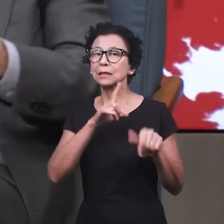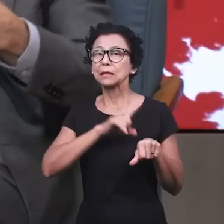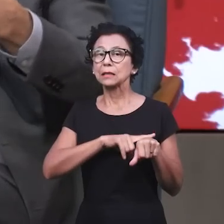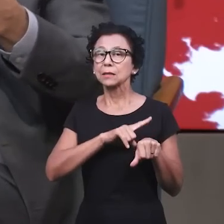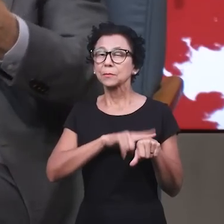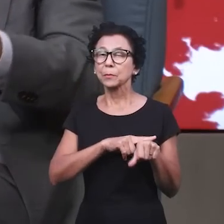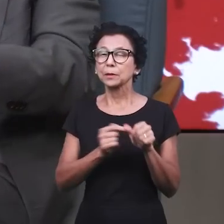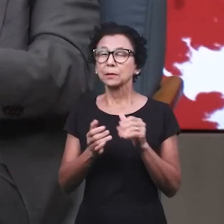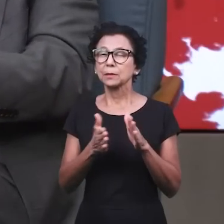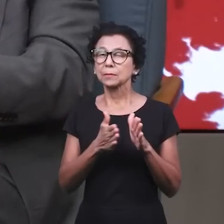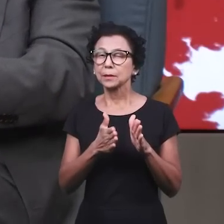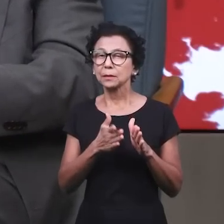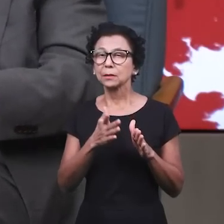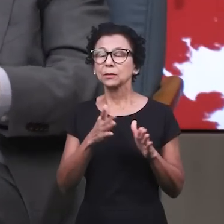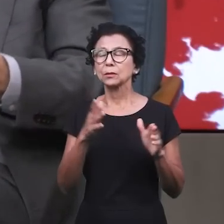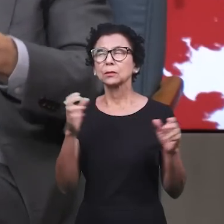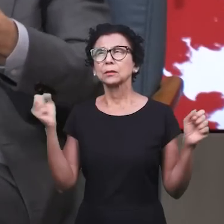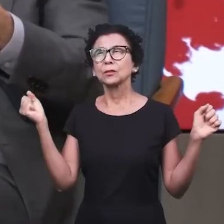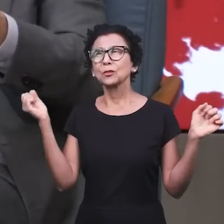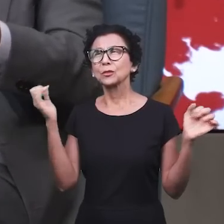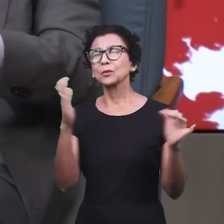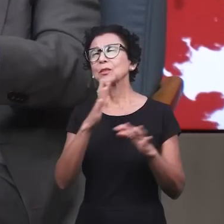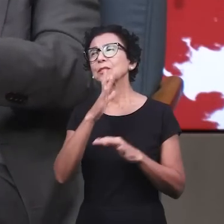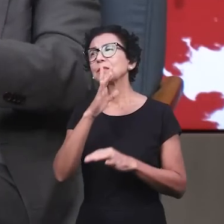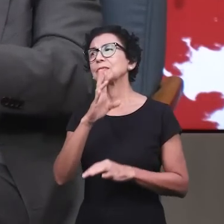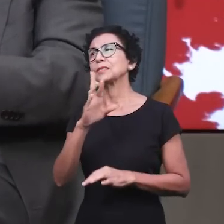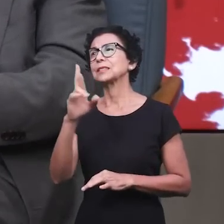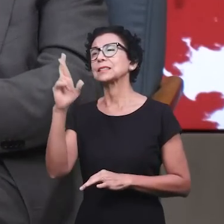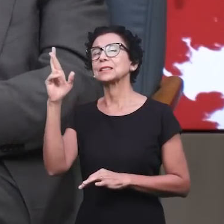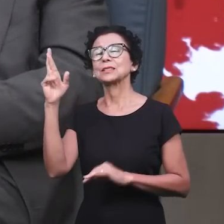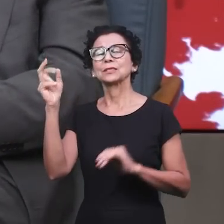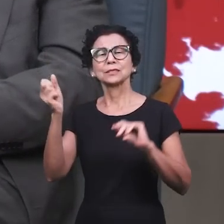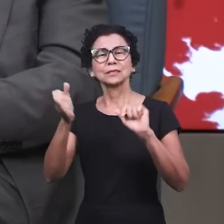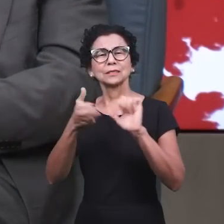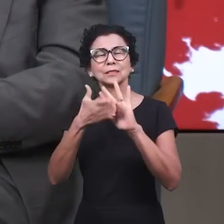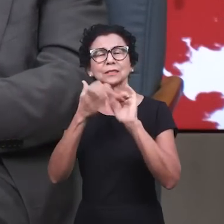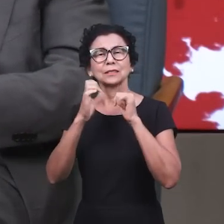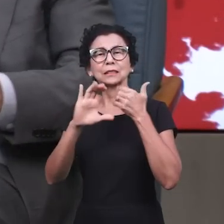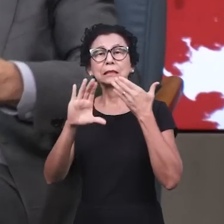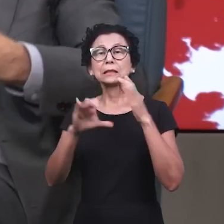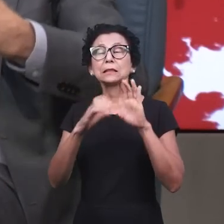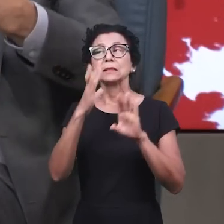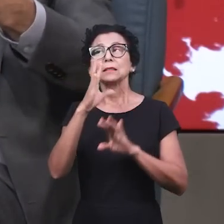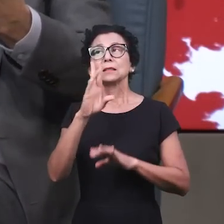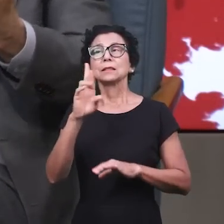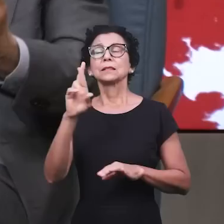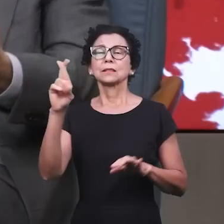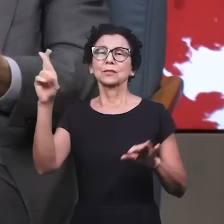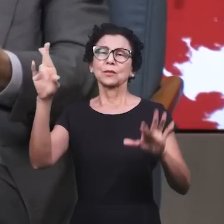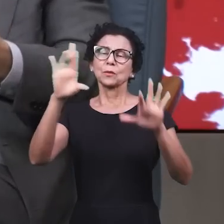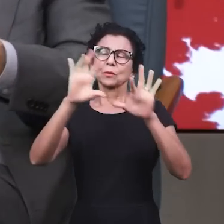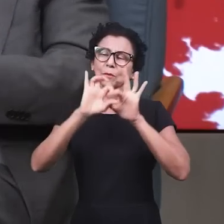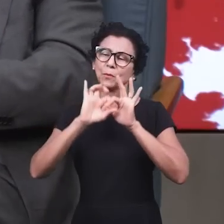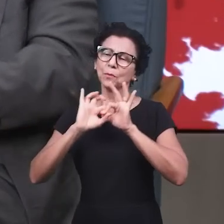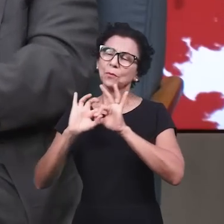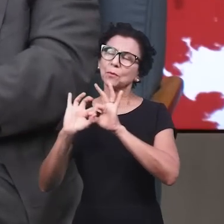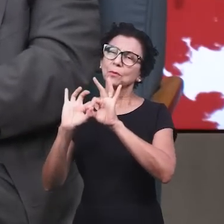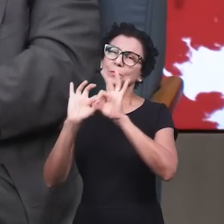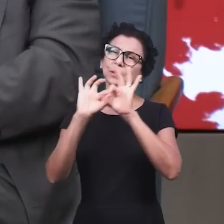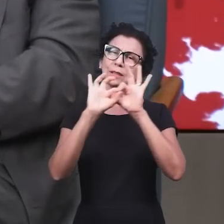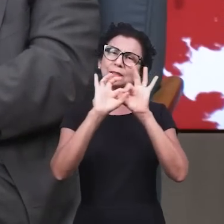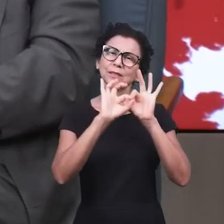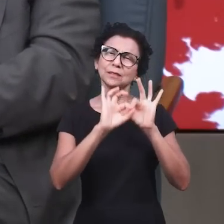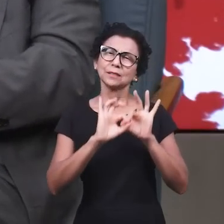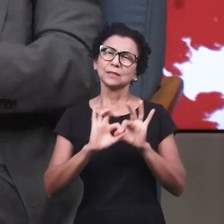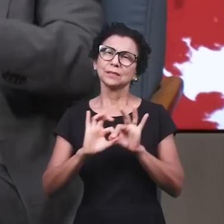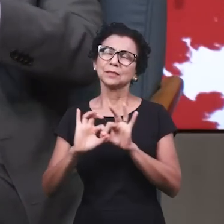ela glorifica o Senhor, ela louva o Senhor, a comunhão é